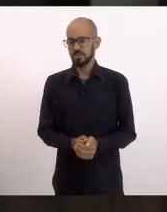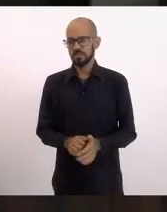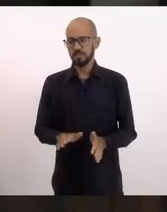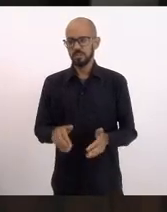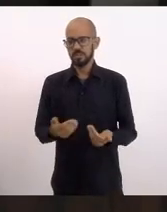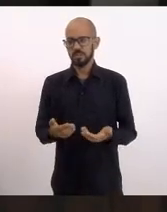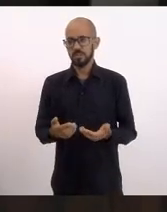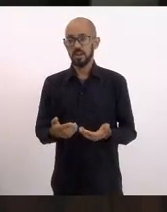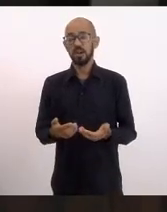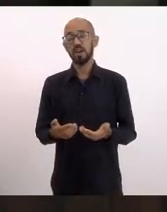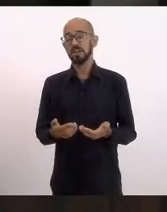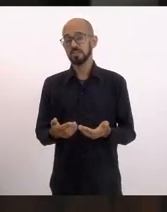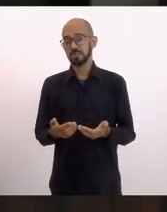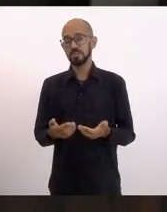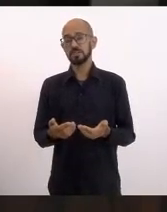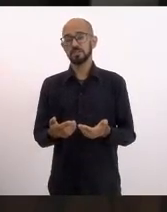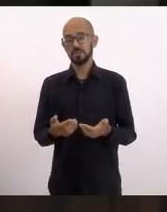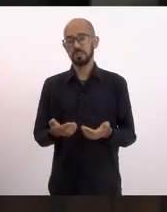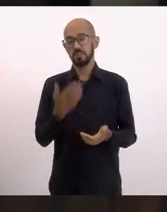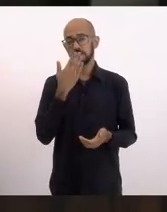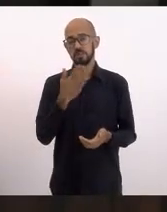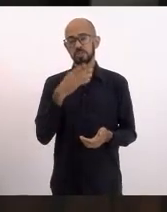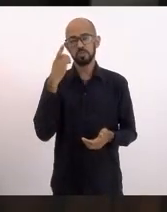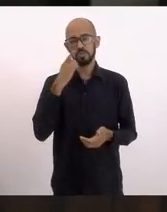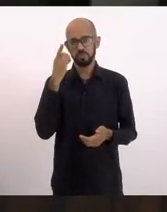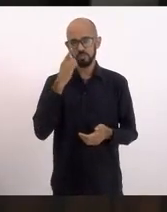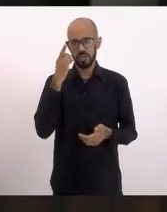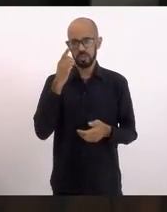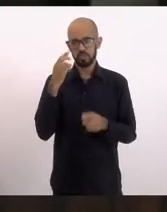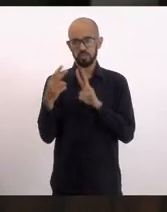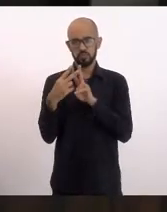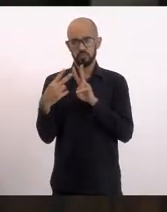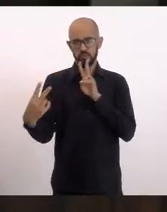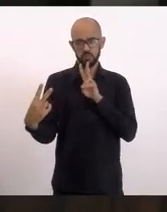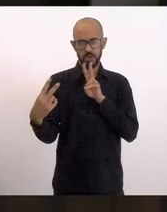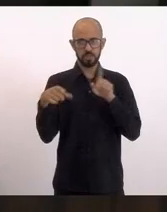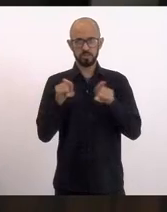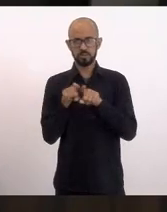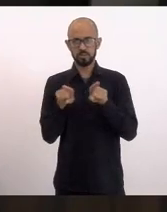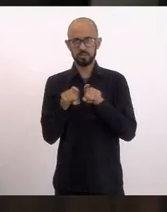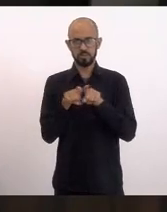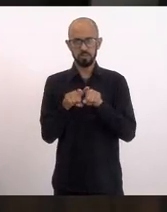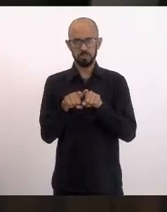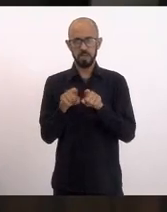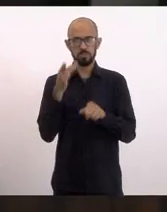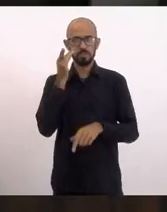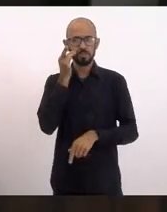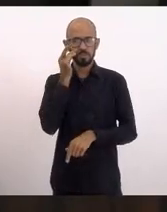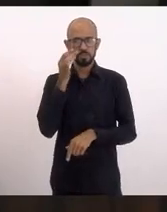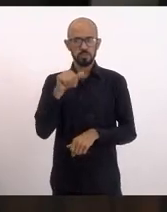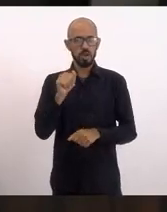e virtualmente. Normalmente, no veto, a gente faz... Deputado Márcio, por